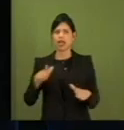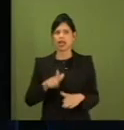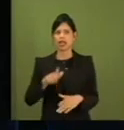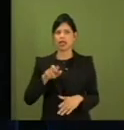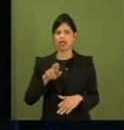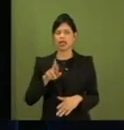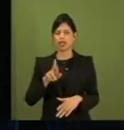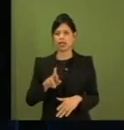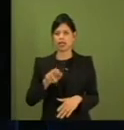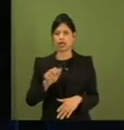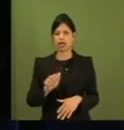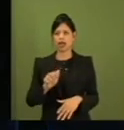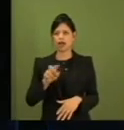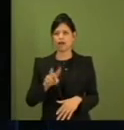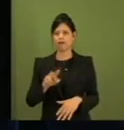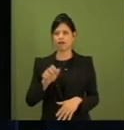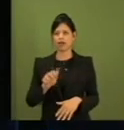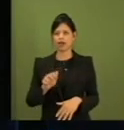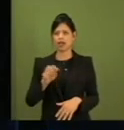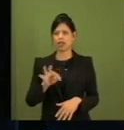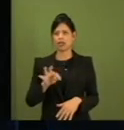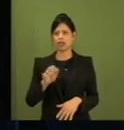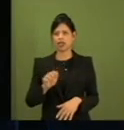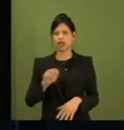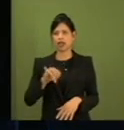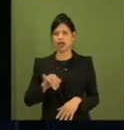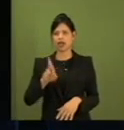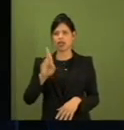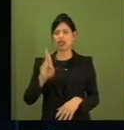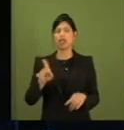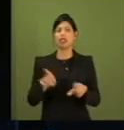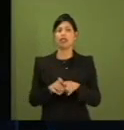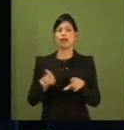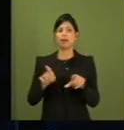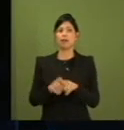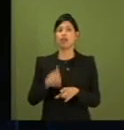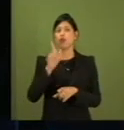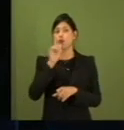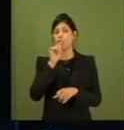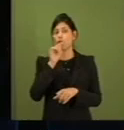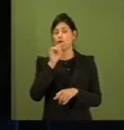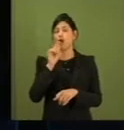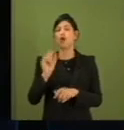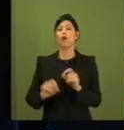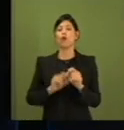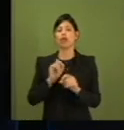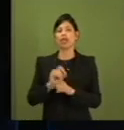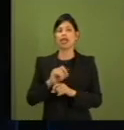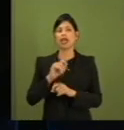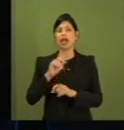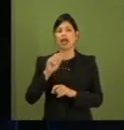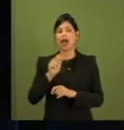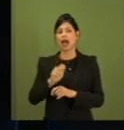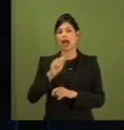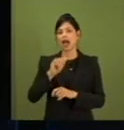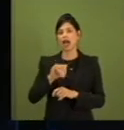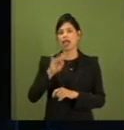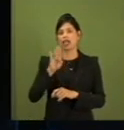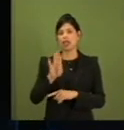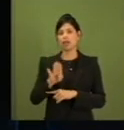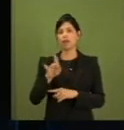transbordando. Concluir, senhor presidente. O Rio Uruguai, no norte, aumentou seu volume, Guaíba e Jacuí em